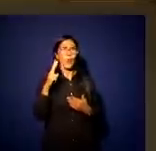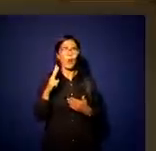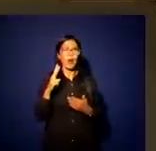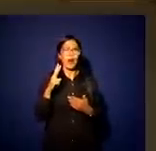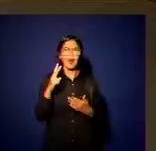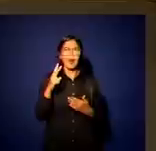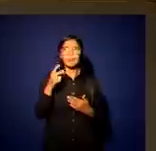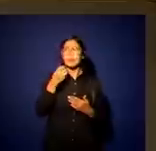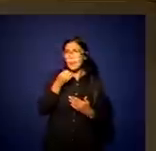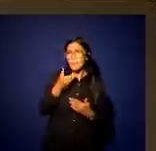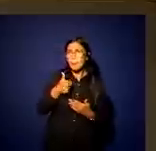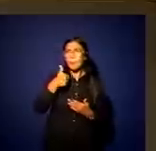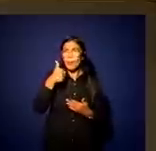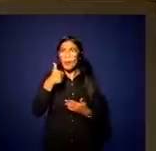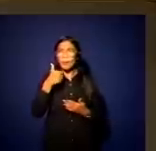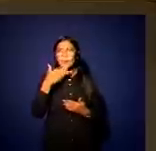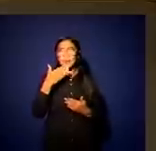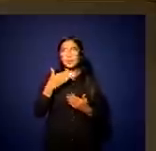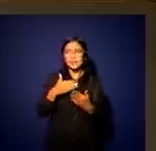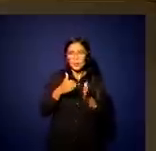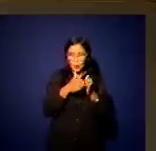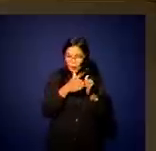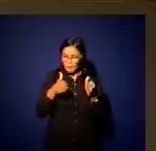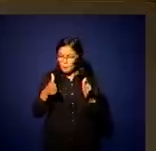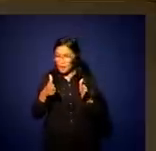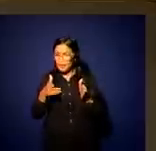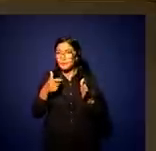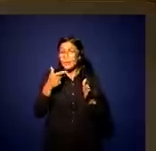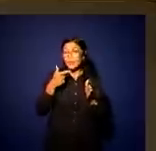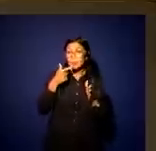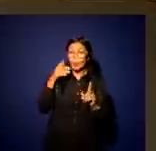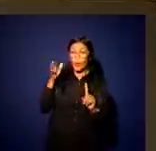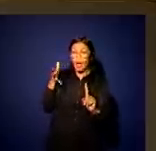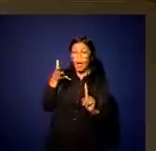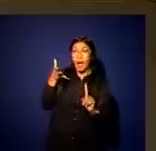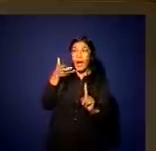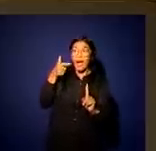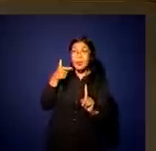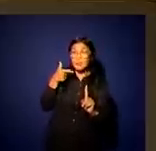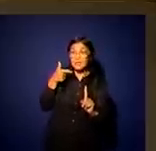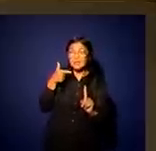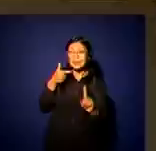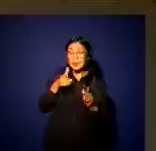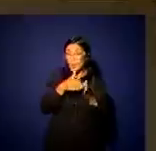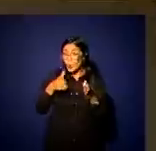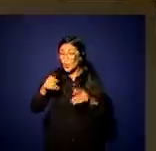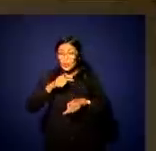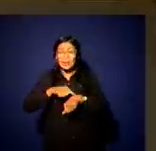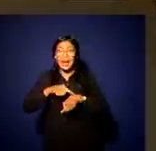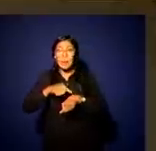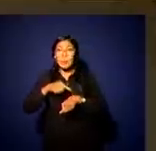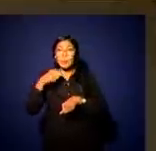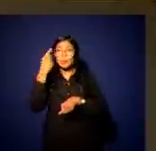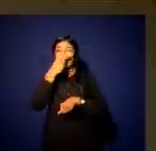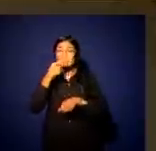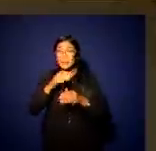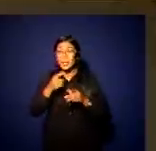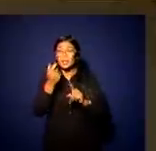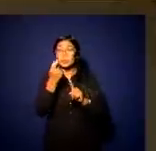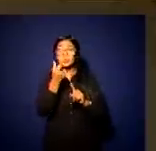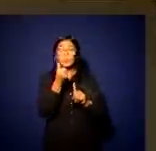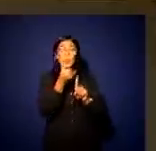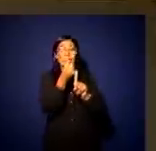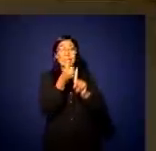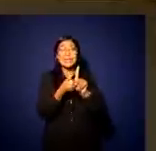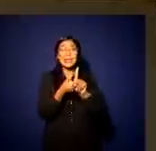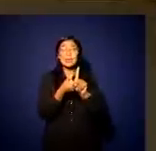é um é um quadrante chato esse que é um valor extrativo com momentos curto prazo ruim Onde eu acho que os próximos seis meses vão ser muito